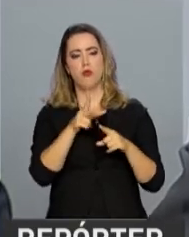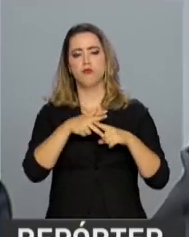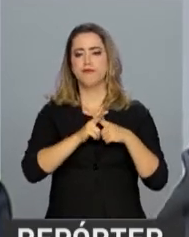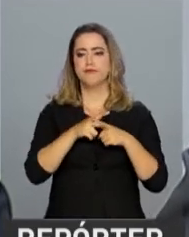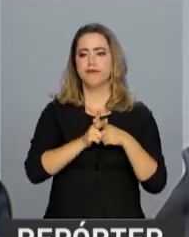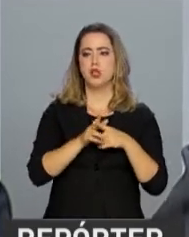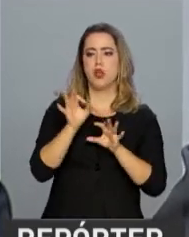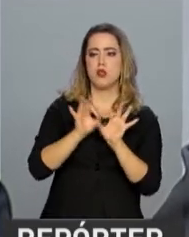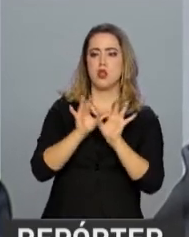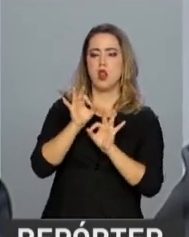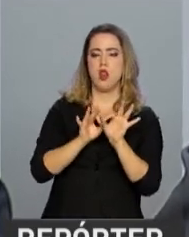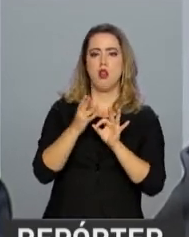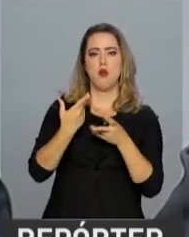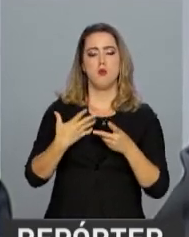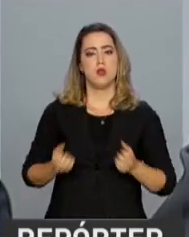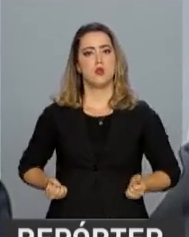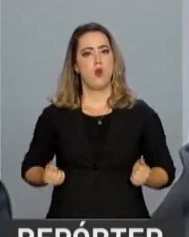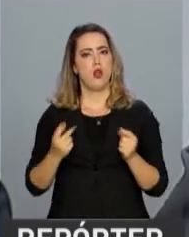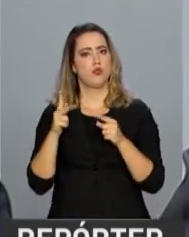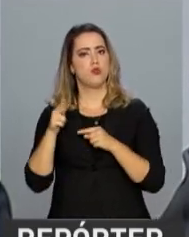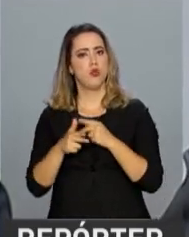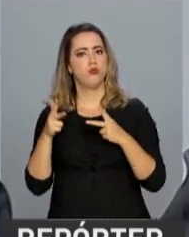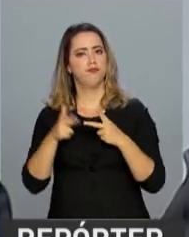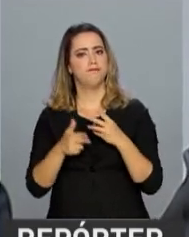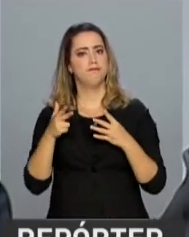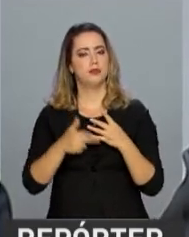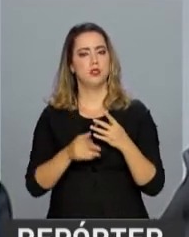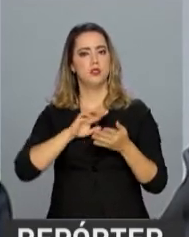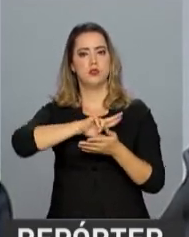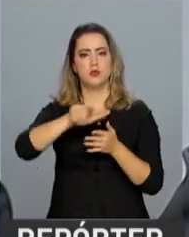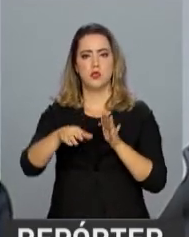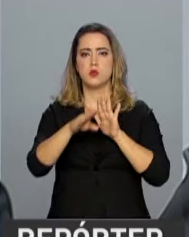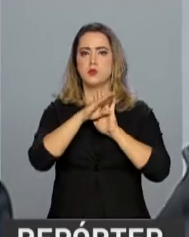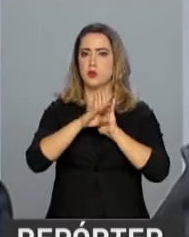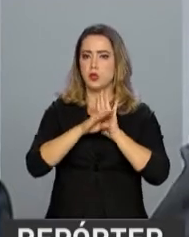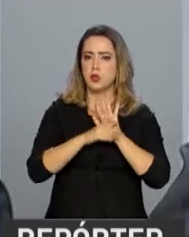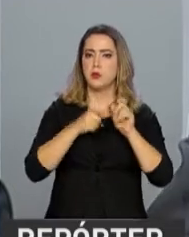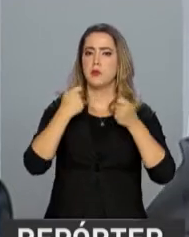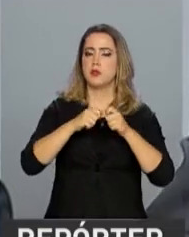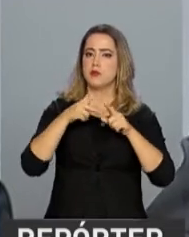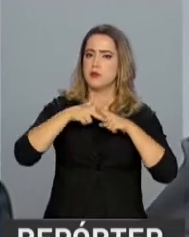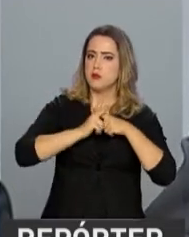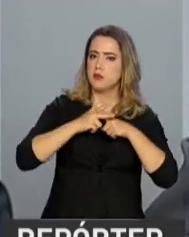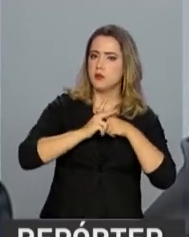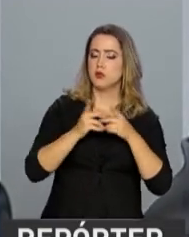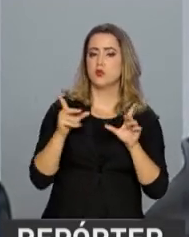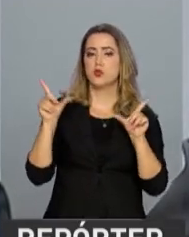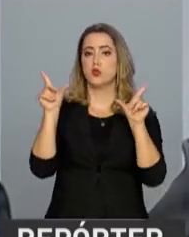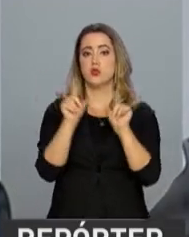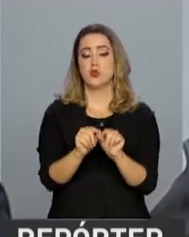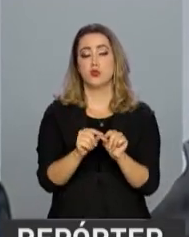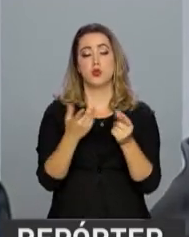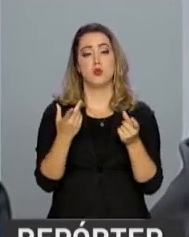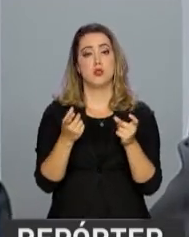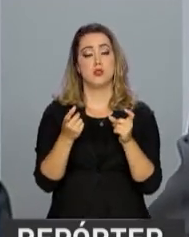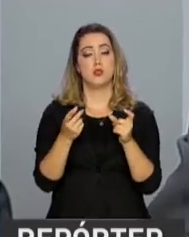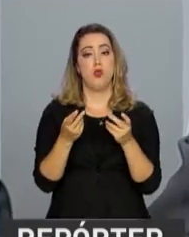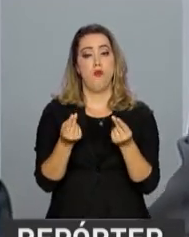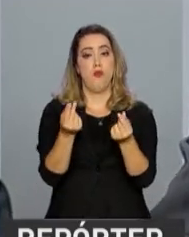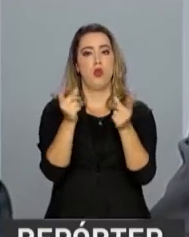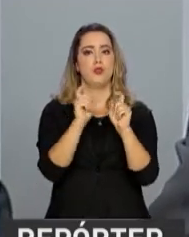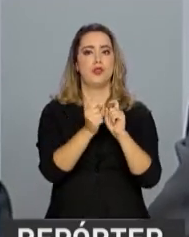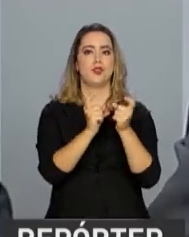gastos e avaliação das características dos mais variados programas do governo na redução do custo de funcionamento da